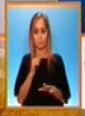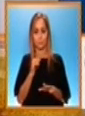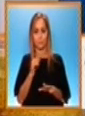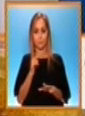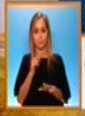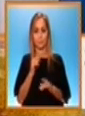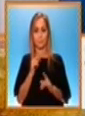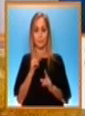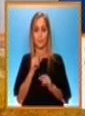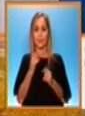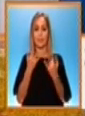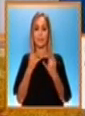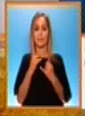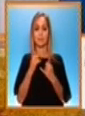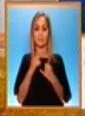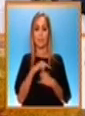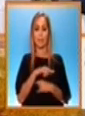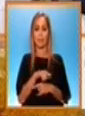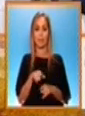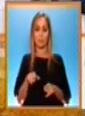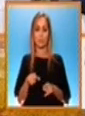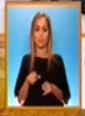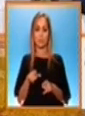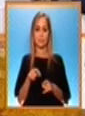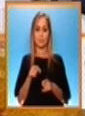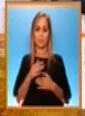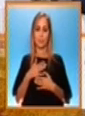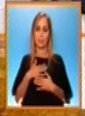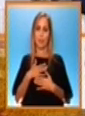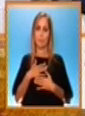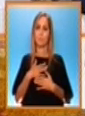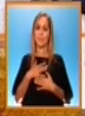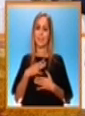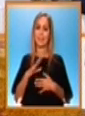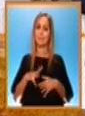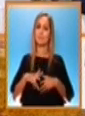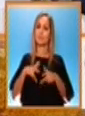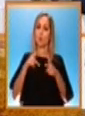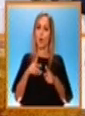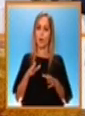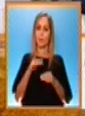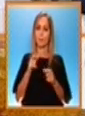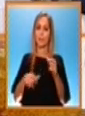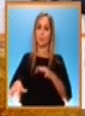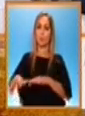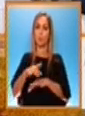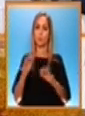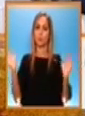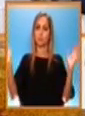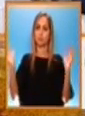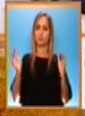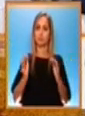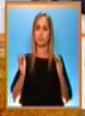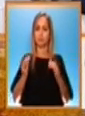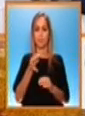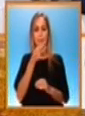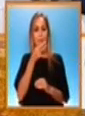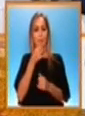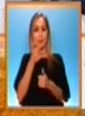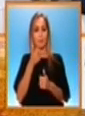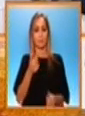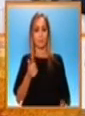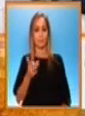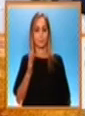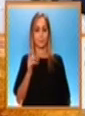E a felicidade com que fazem depois também vos faz ser melhores ainda e ter mais público a ver e a falar bem, como estava